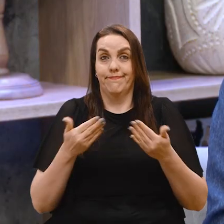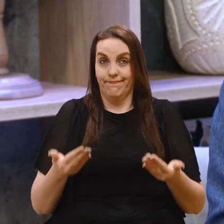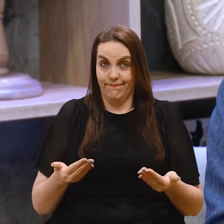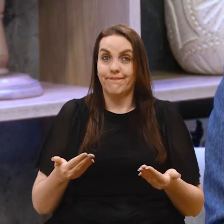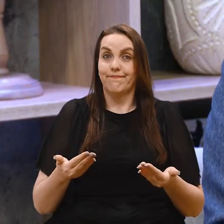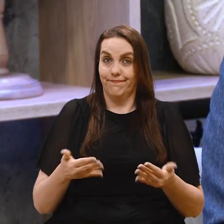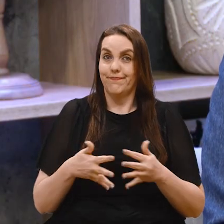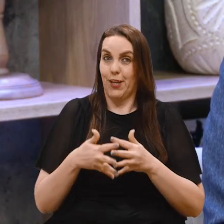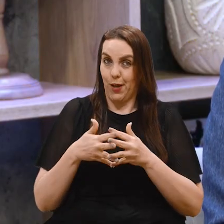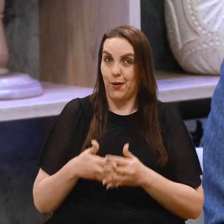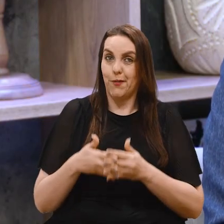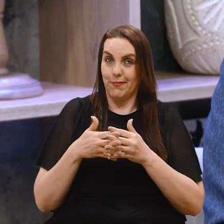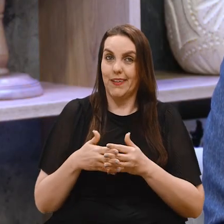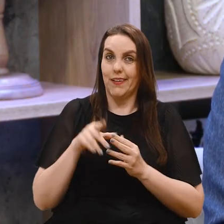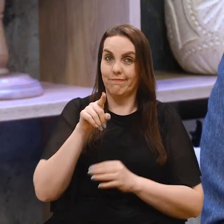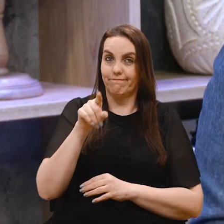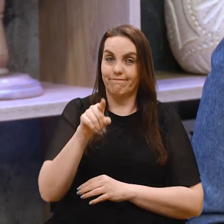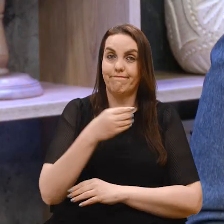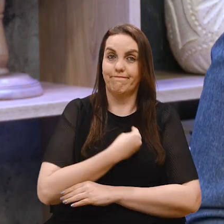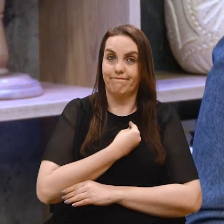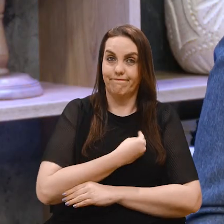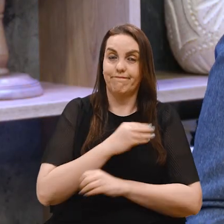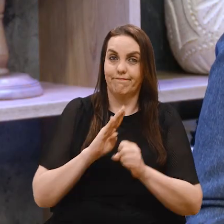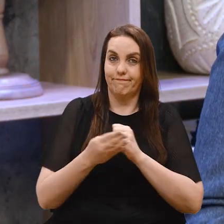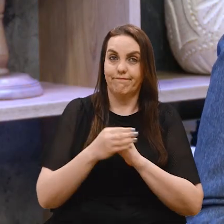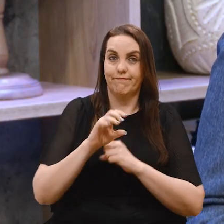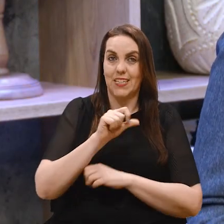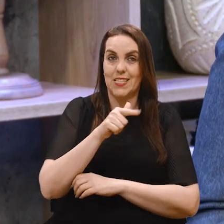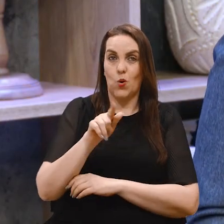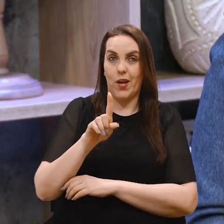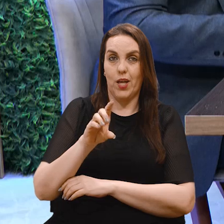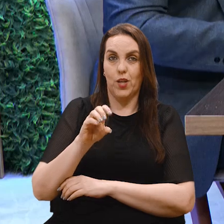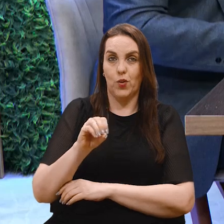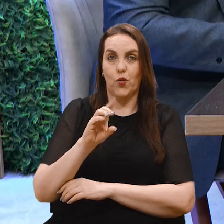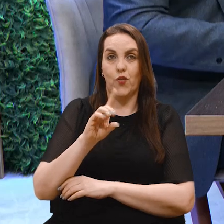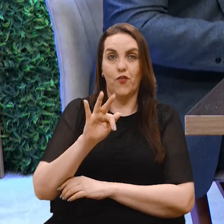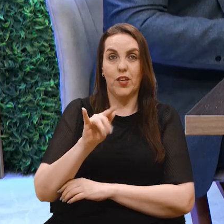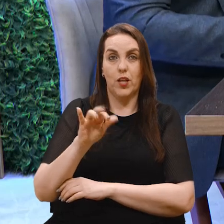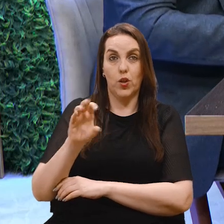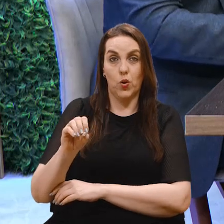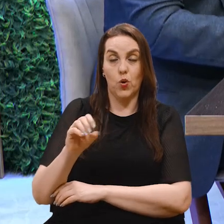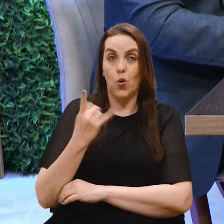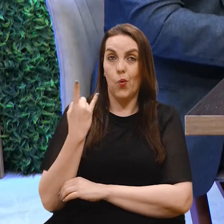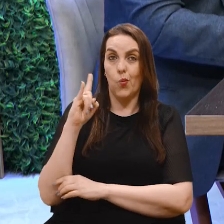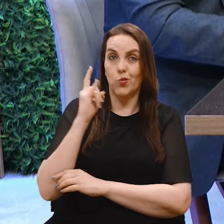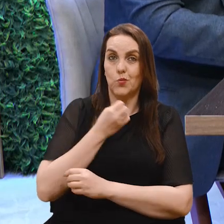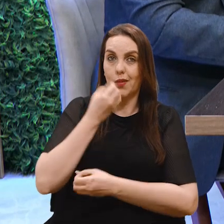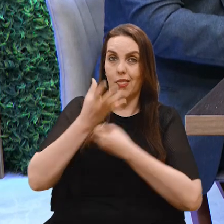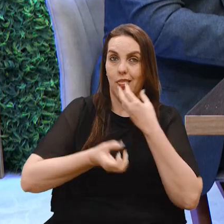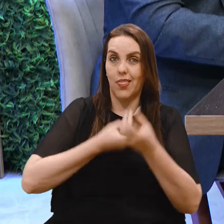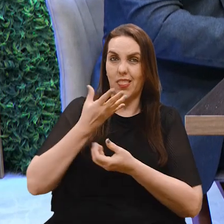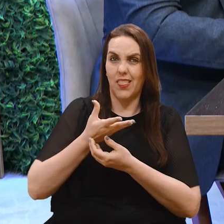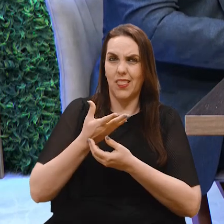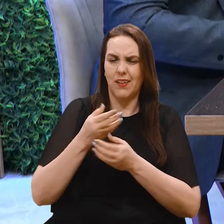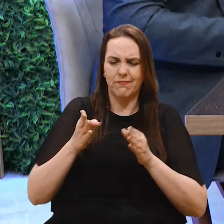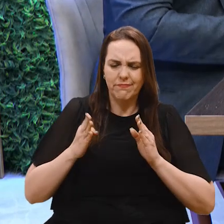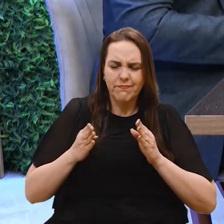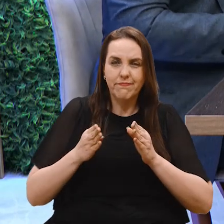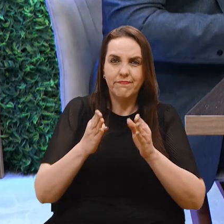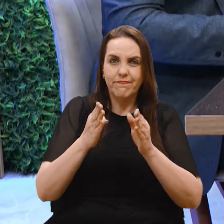bastante complicada, né? Ali no bairro Salgado Filho, começando por esse último relato, Moita. Quer dizer, uma viela que fica